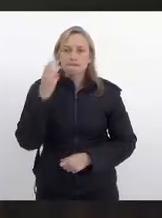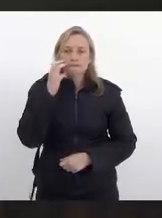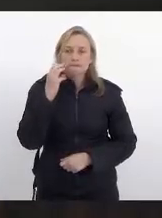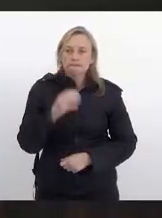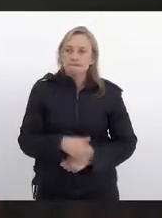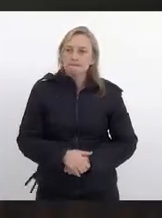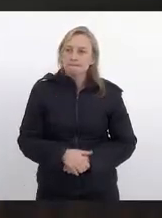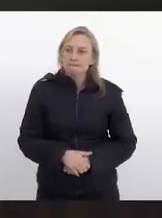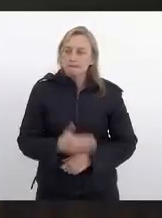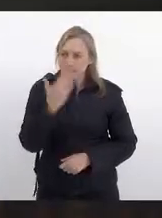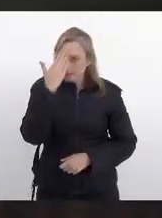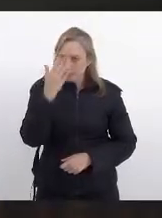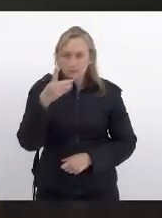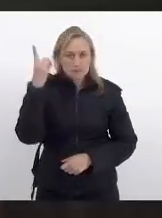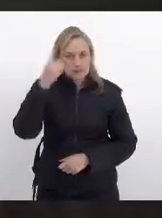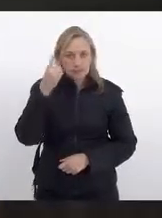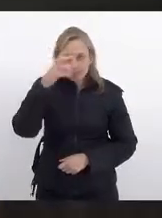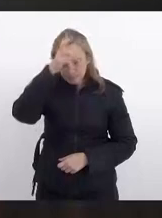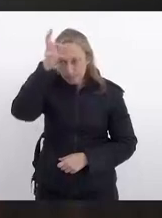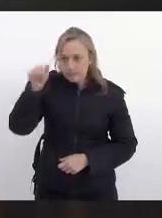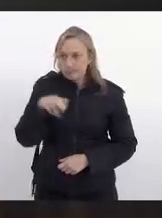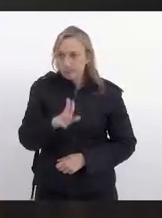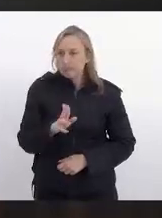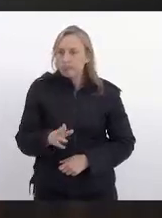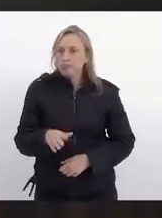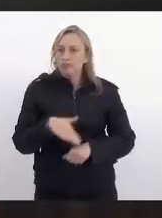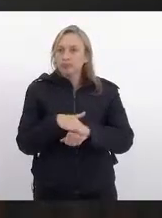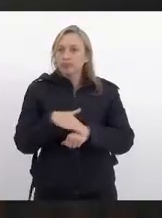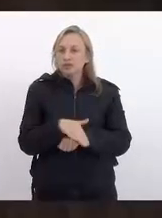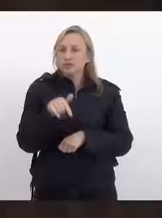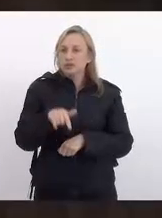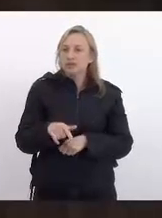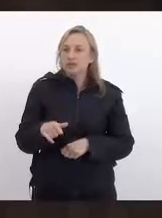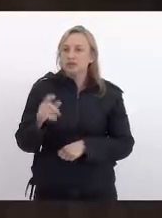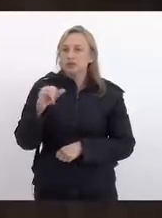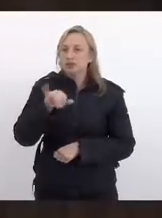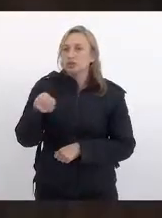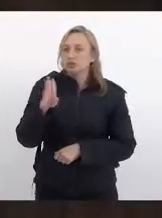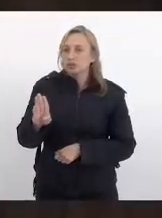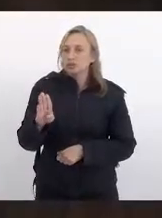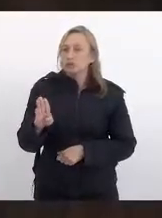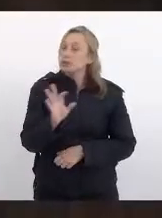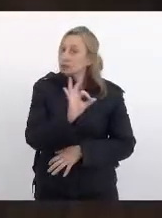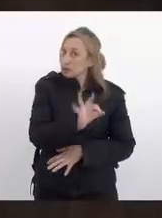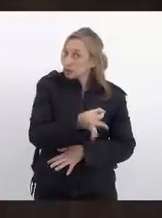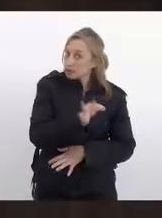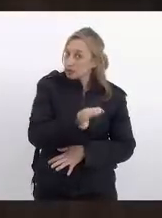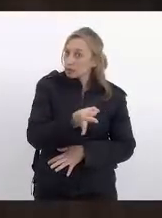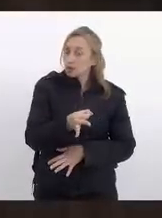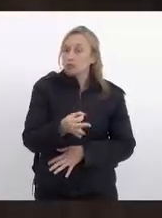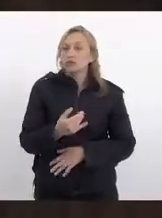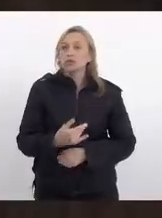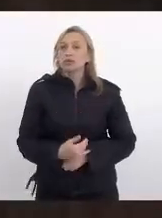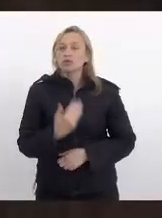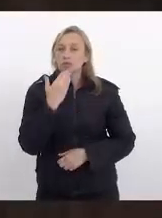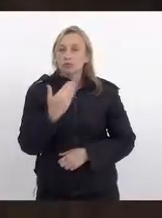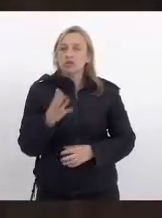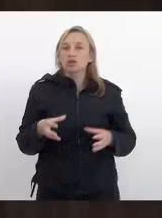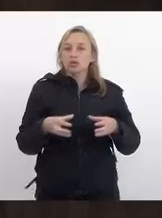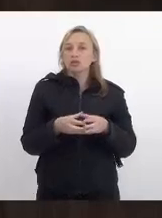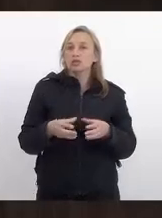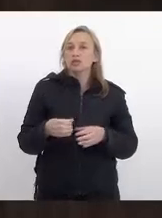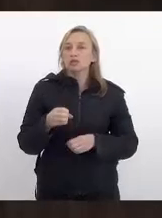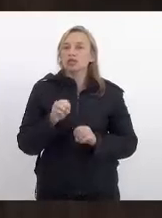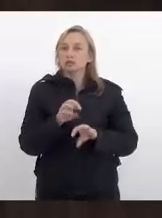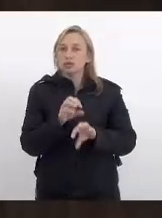waldeck Carneiro Obrigado o deputado tia Ju com ameaçado aqui com o autor Deputado José Bittencourt de fato o parecer emitido pela comissão